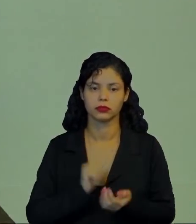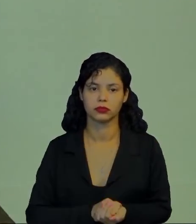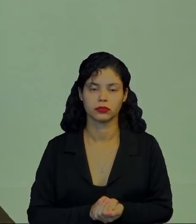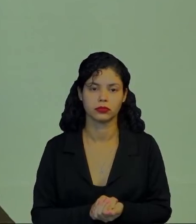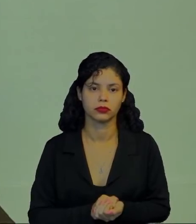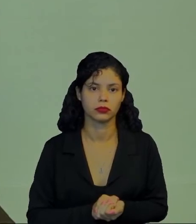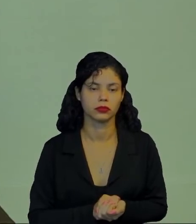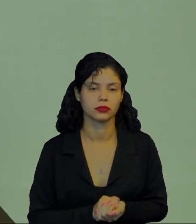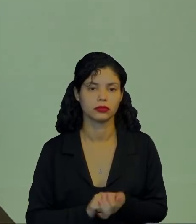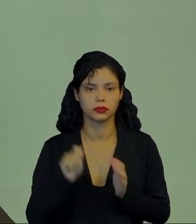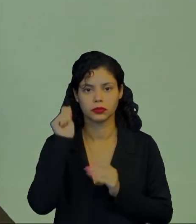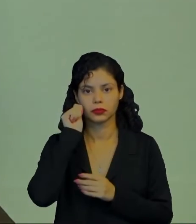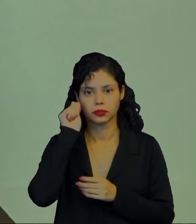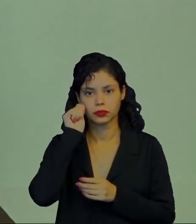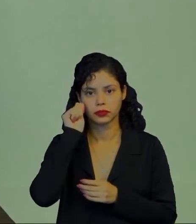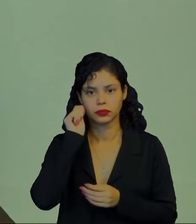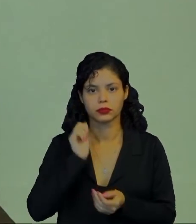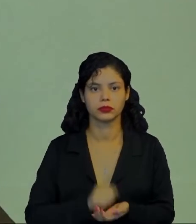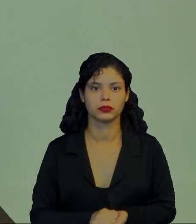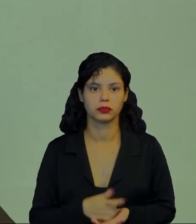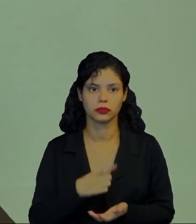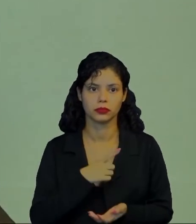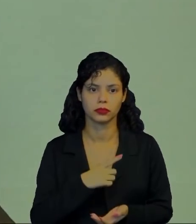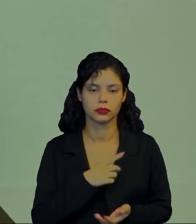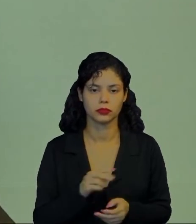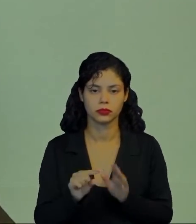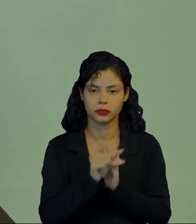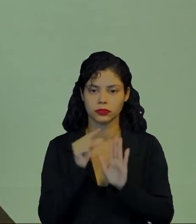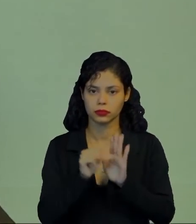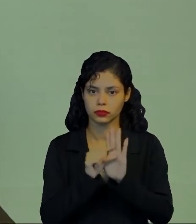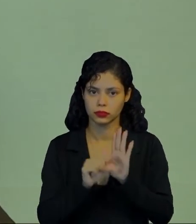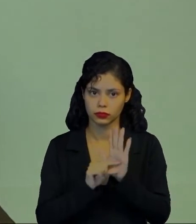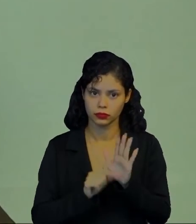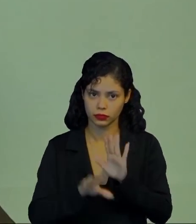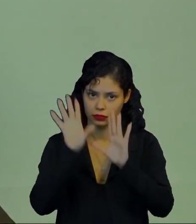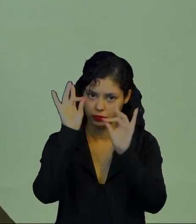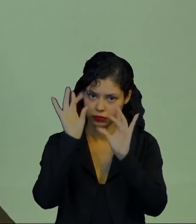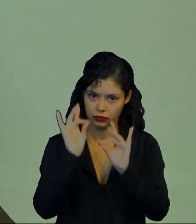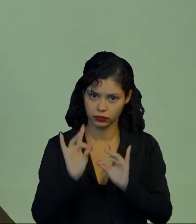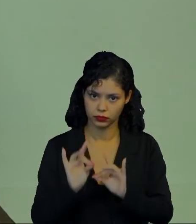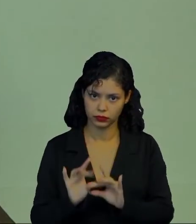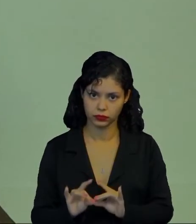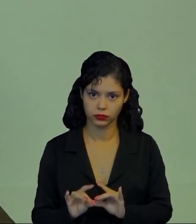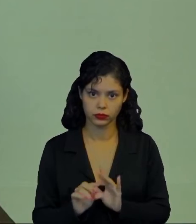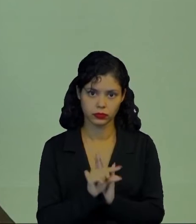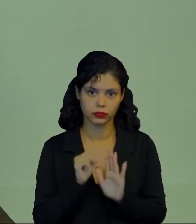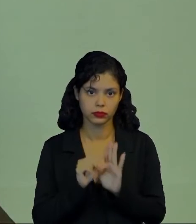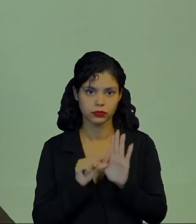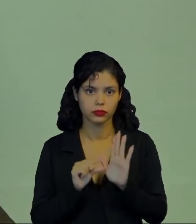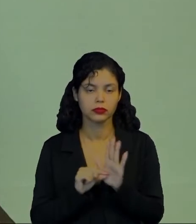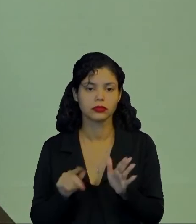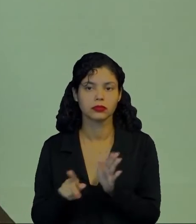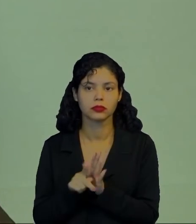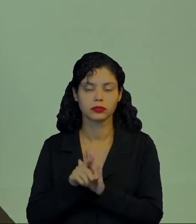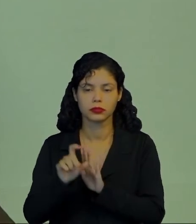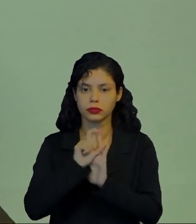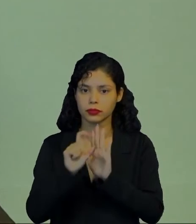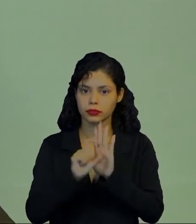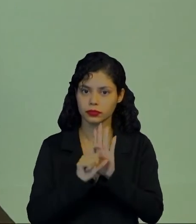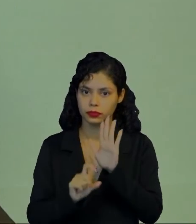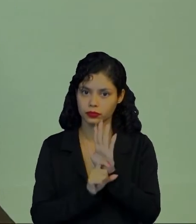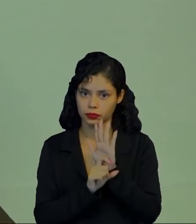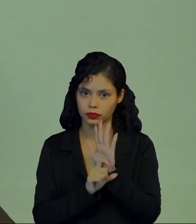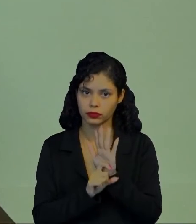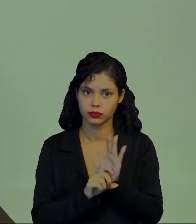a autora, aí tem os versos que são cada linha, as estrofes, que são